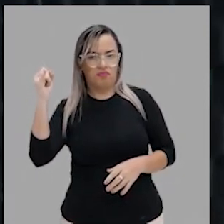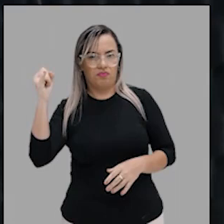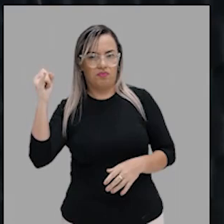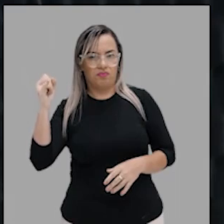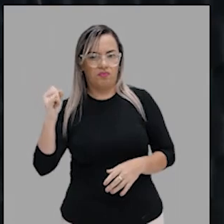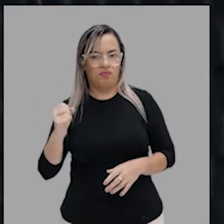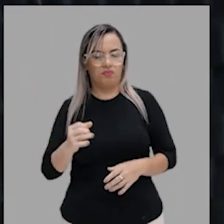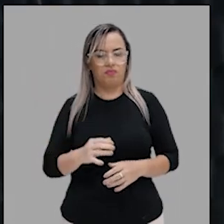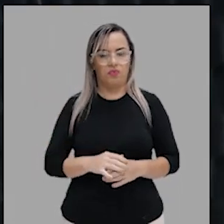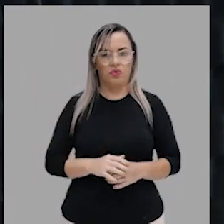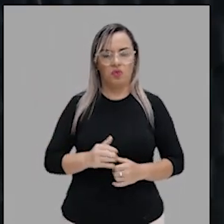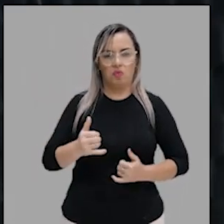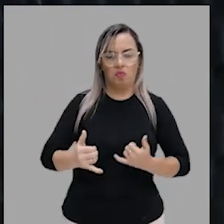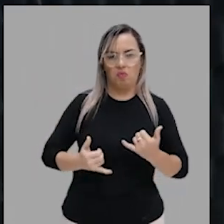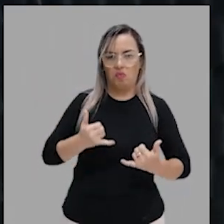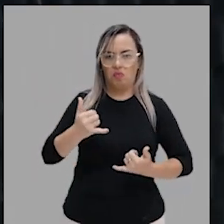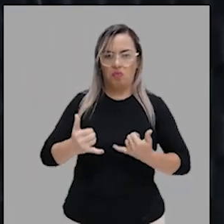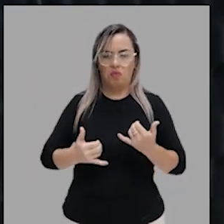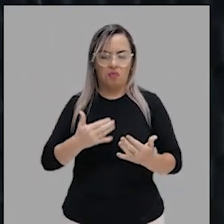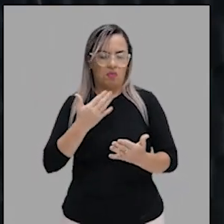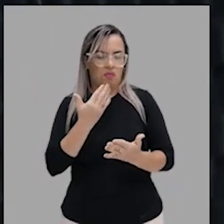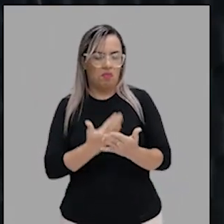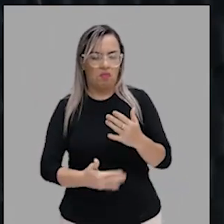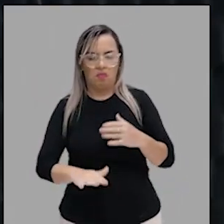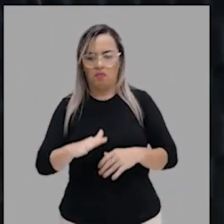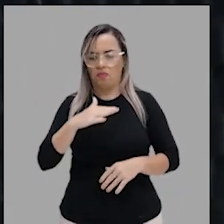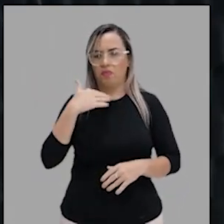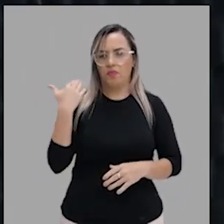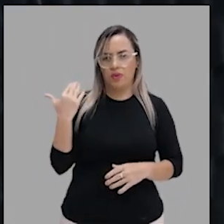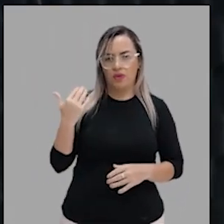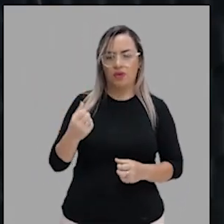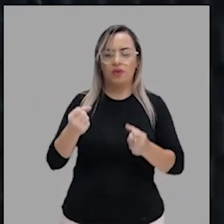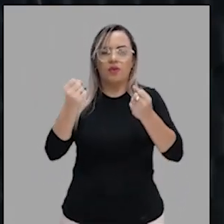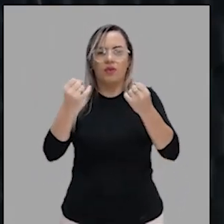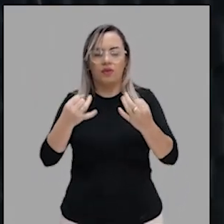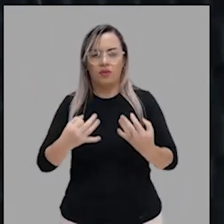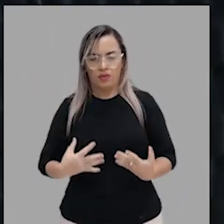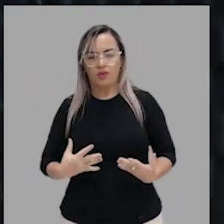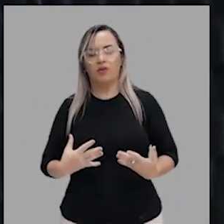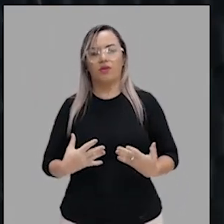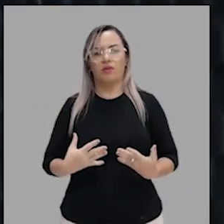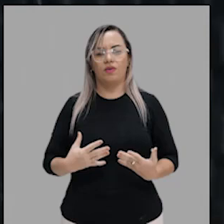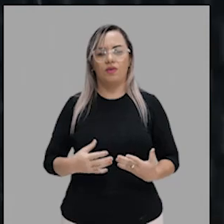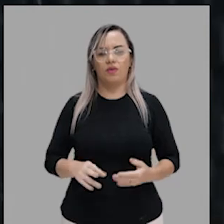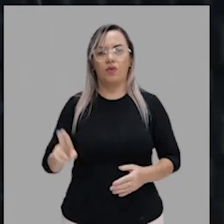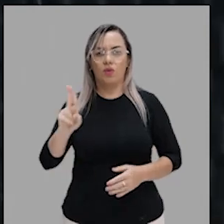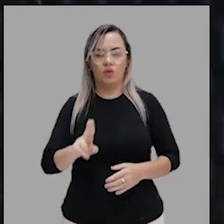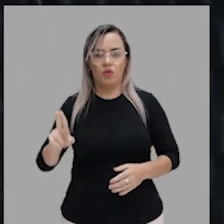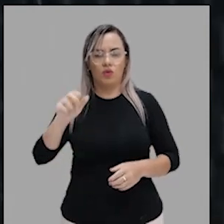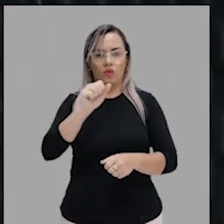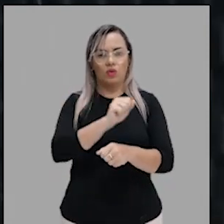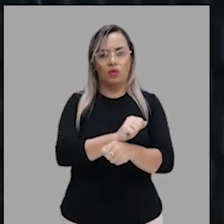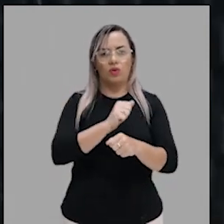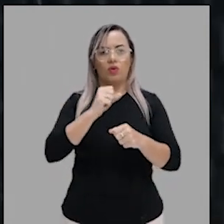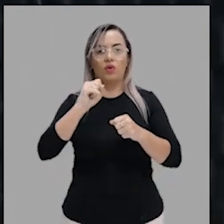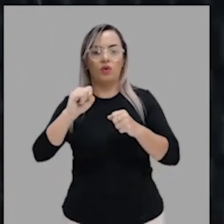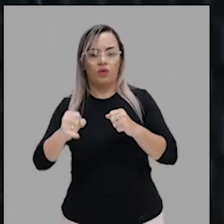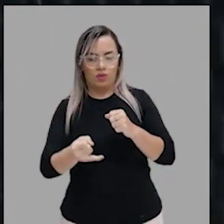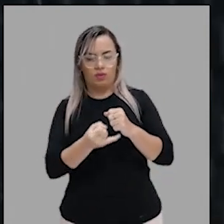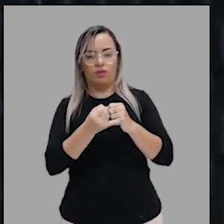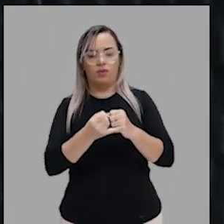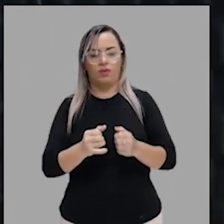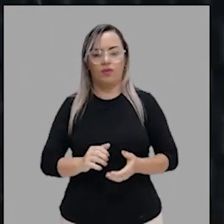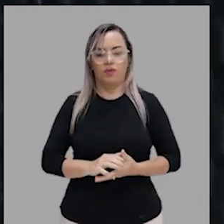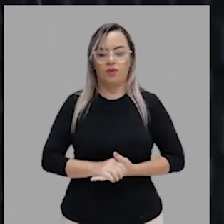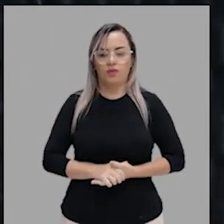Parece que é um jogo, quem perde morre literalmente. Aí você vai explicando e nós usamos adjetivos para fazer isso. Os advérbios vão funcionar para os